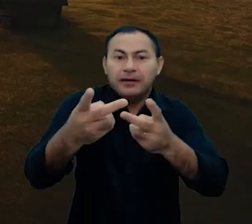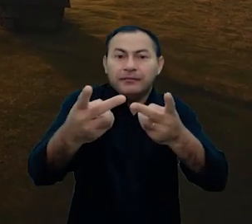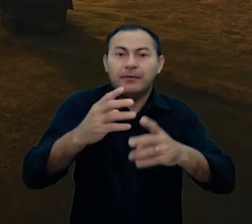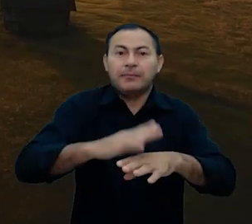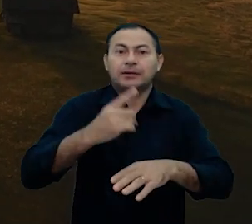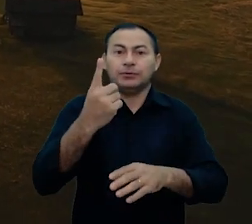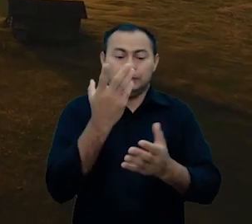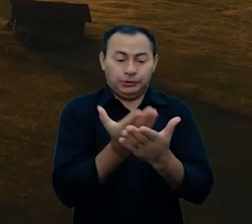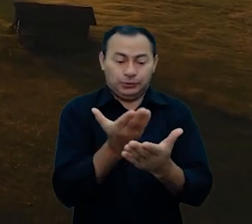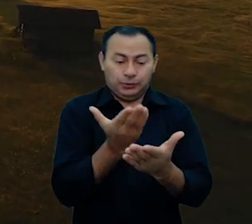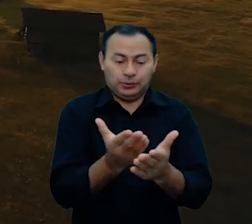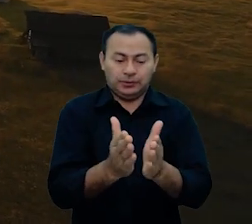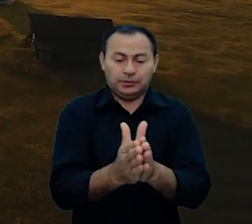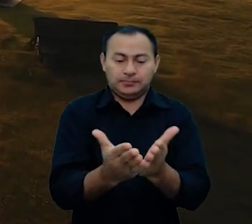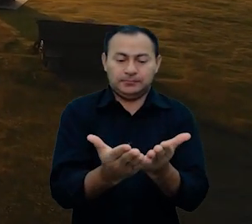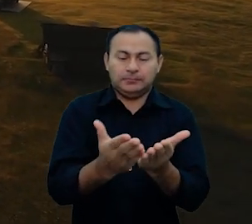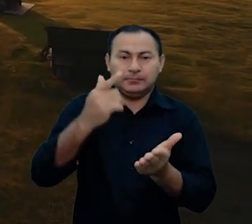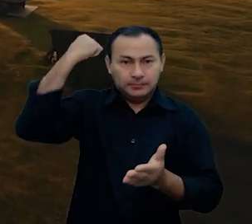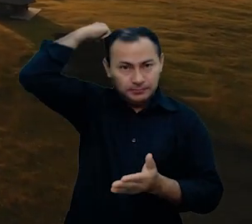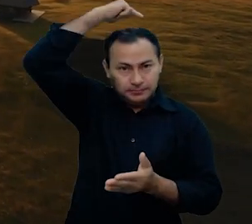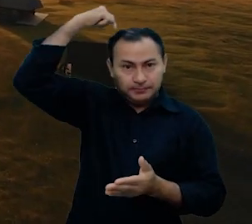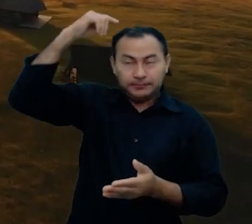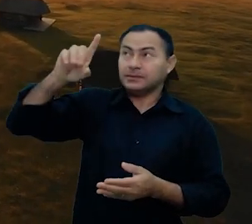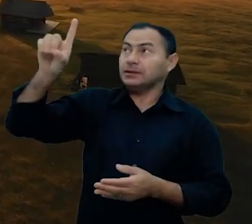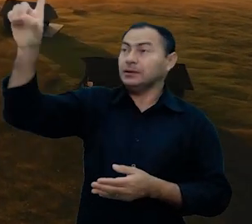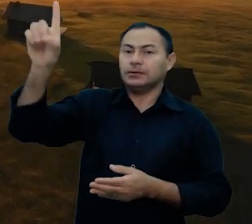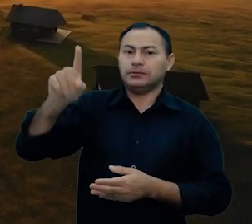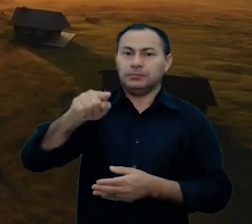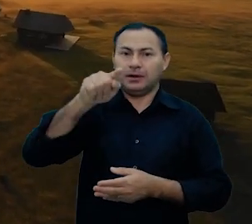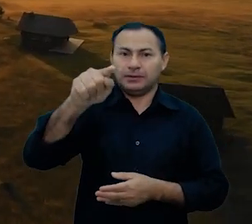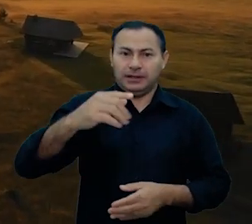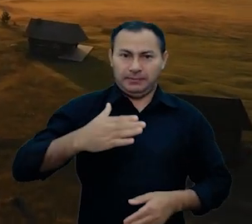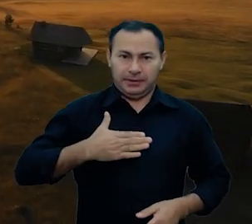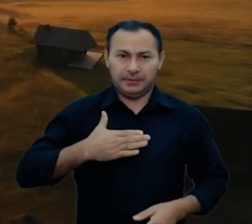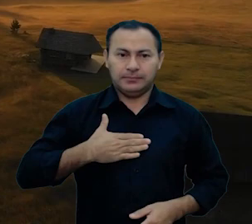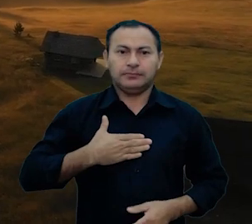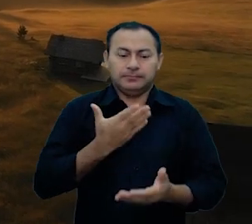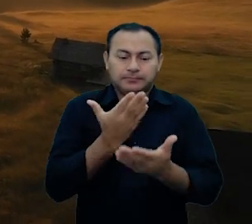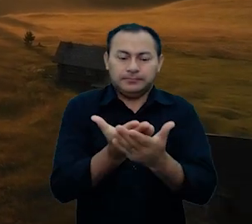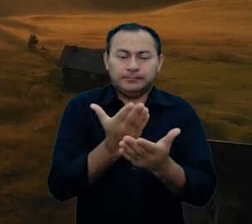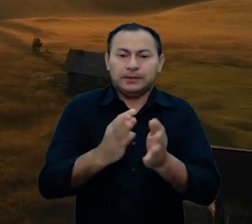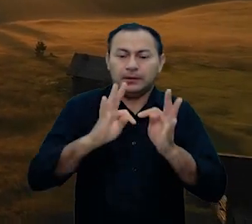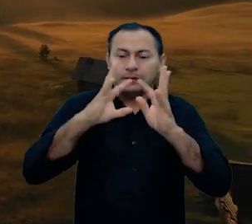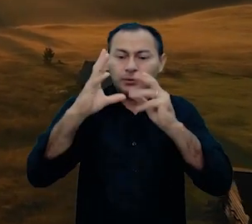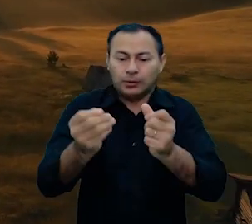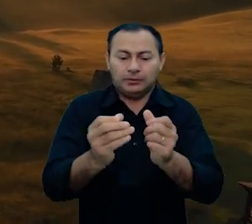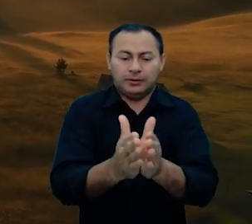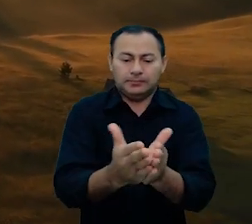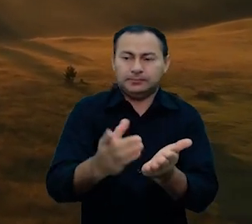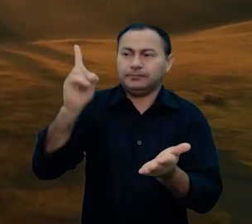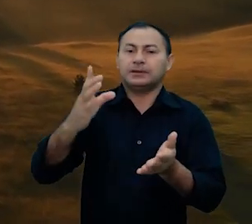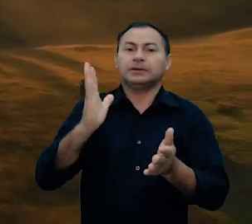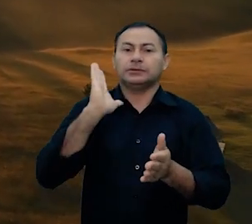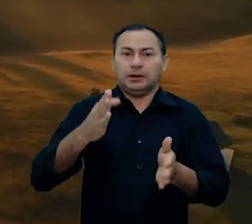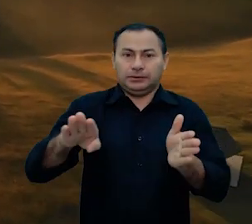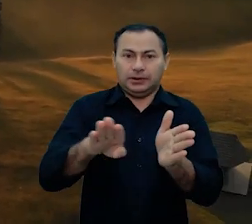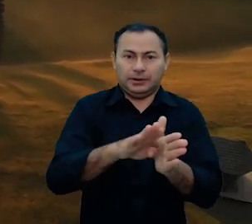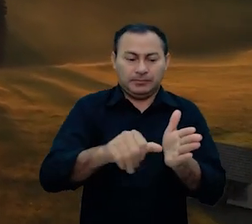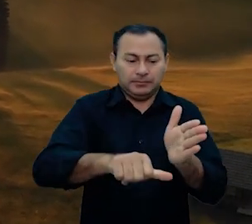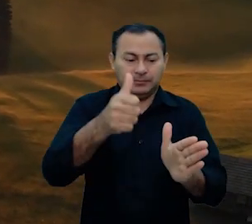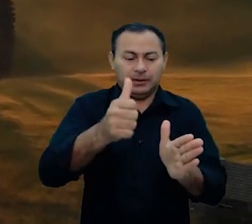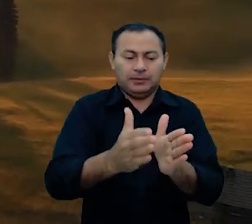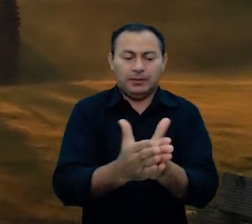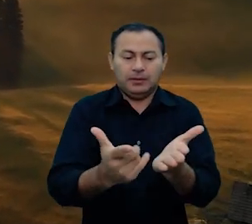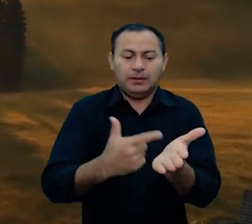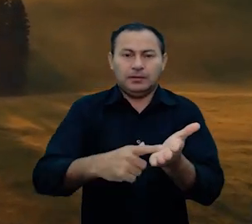Bem-vindo para mais um estudo da inspirada e santa Palavra de Deus para você e para mim. Estamos estudando toda a Bíblia e já chegamos ao primeiro livro